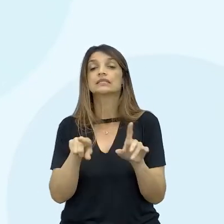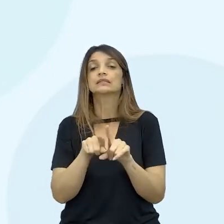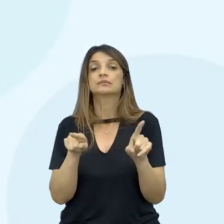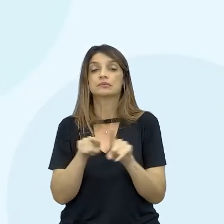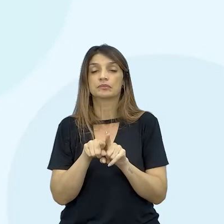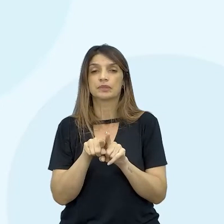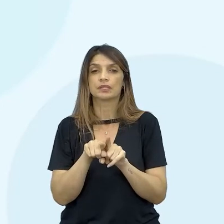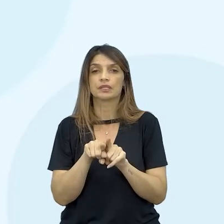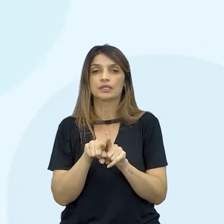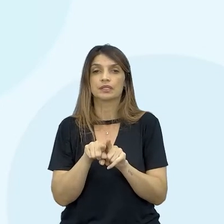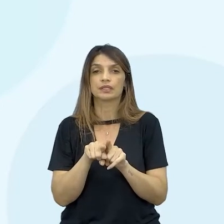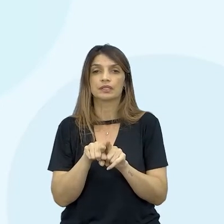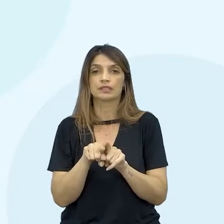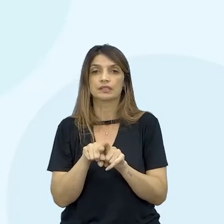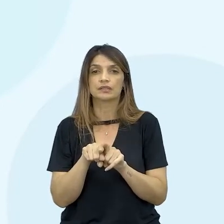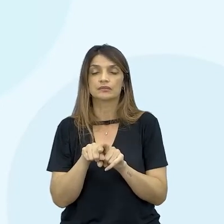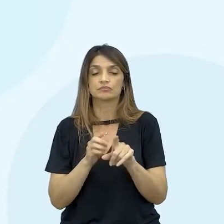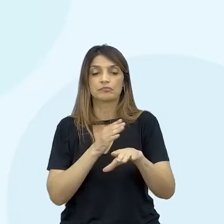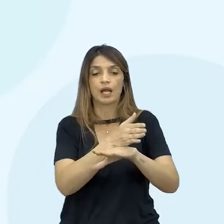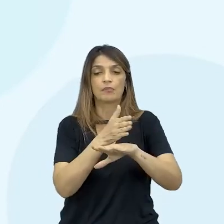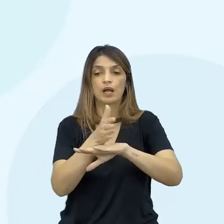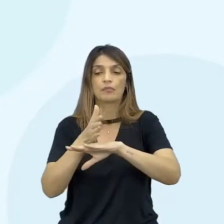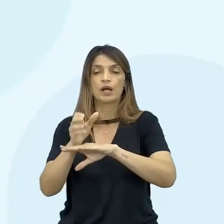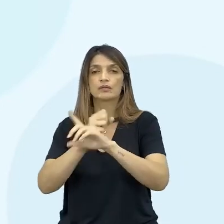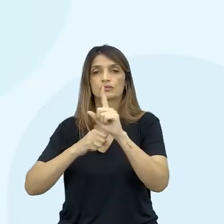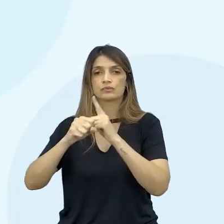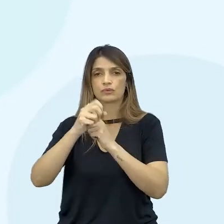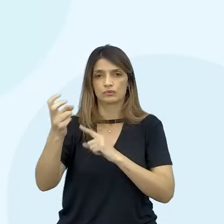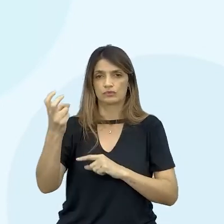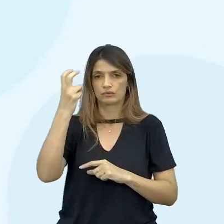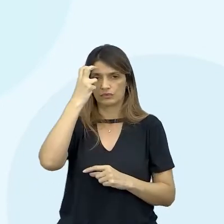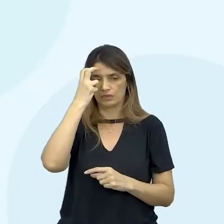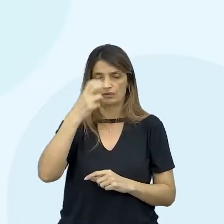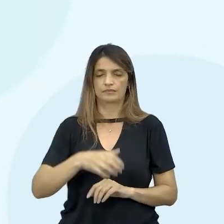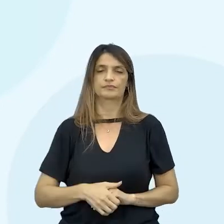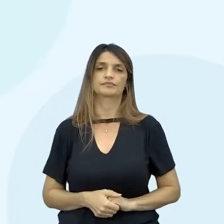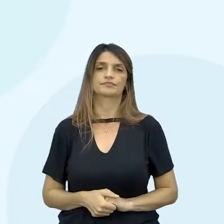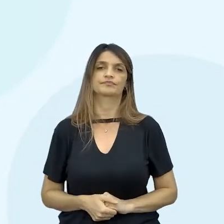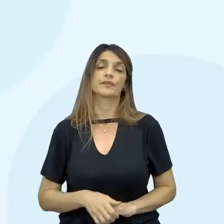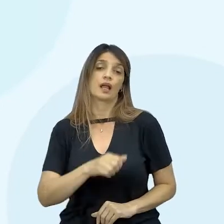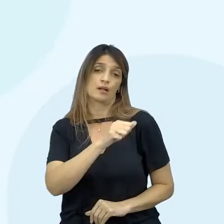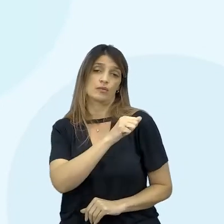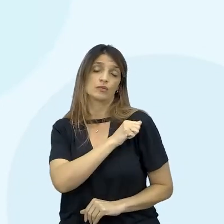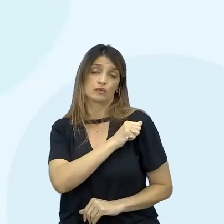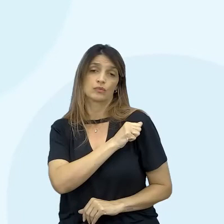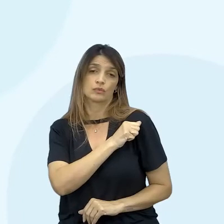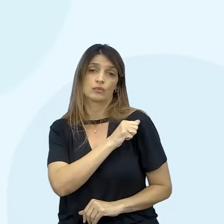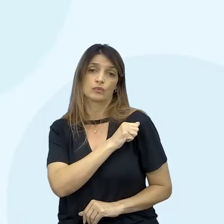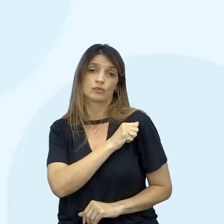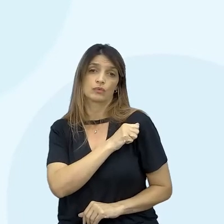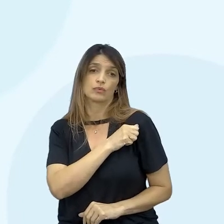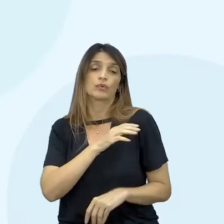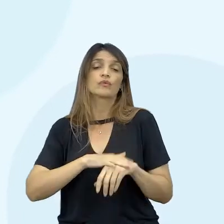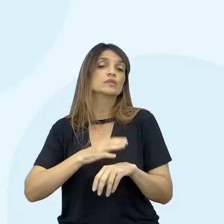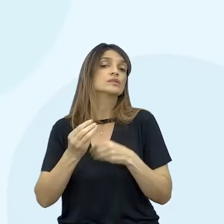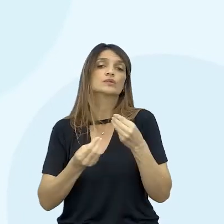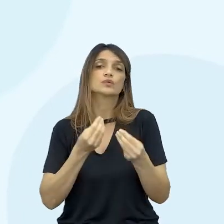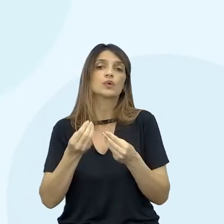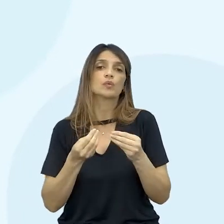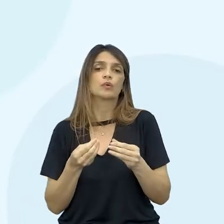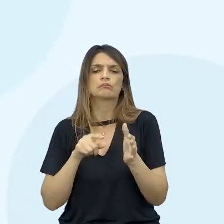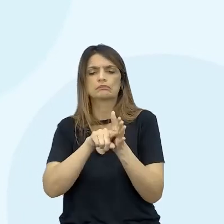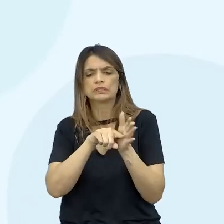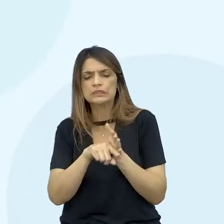também intervenção sociocultural. Temos aqui uma intervenção. Os estudantes eles podem fazer isso como? Pesquisa em